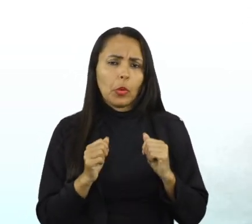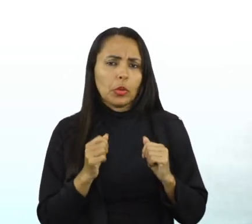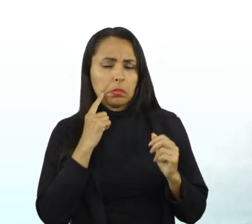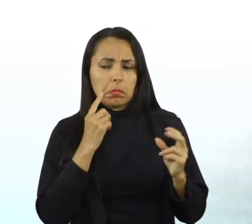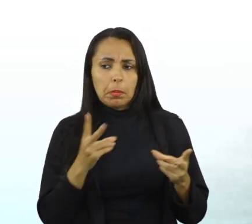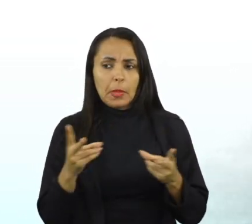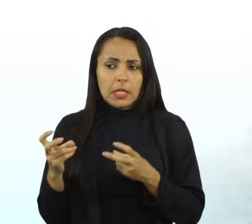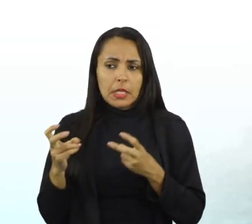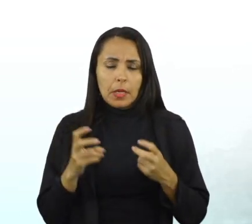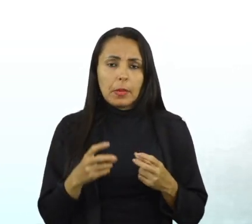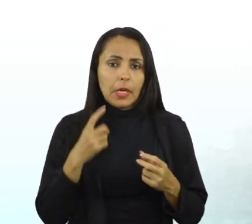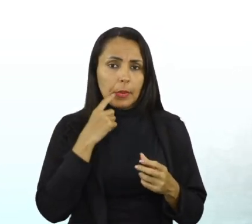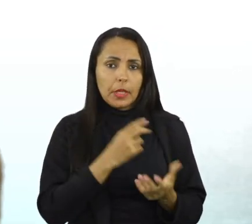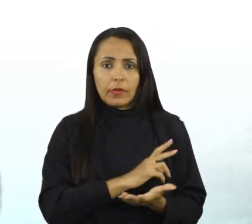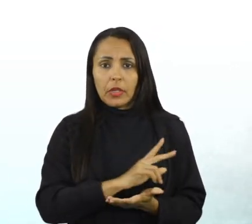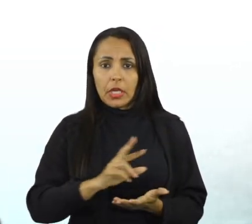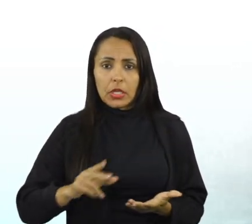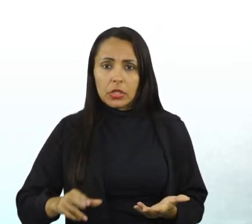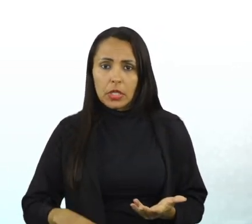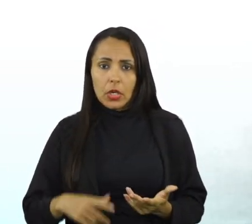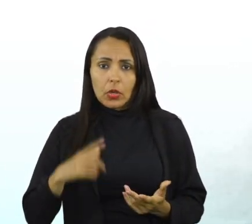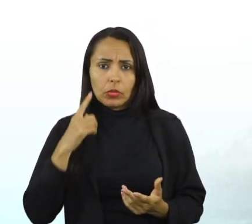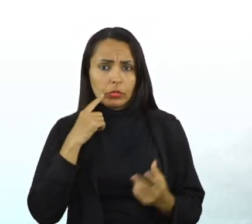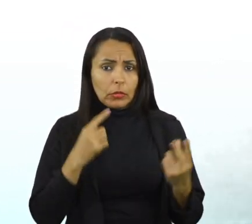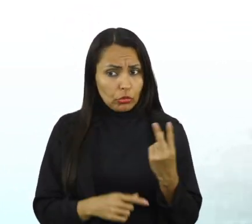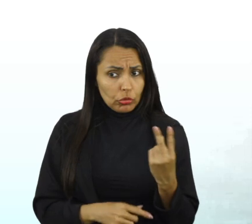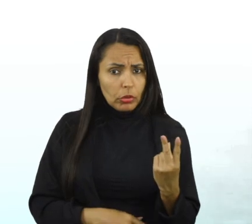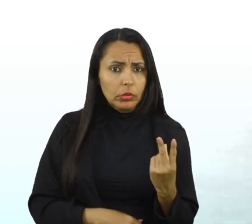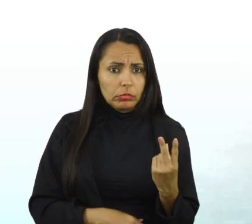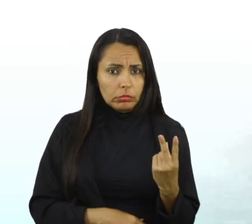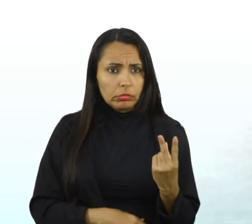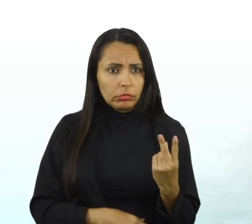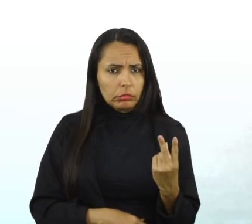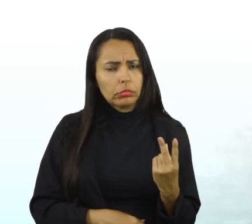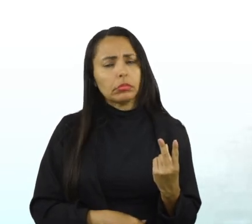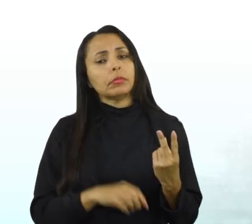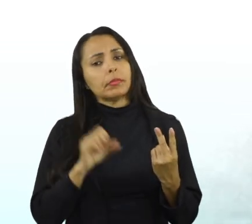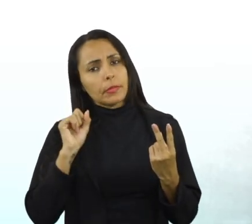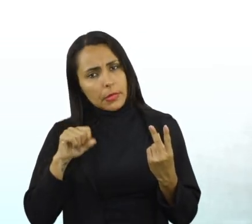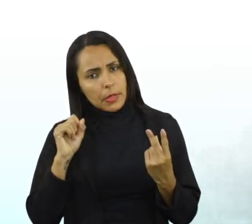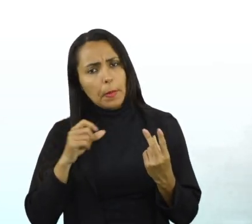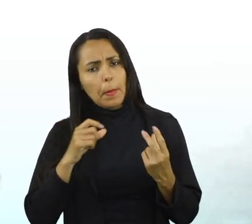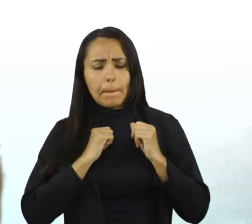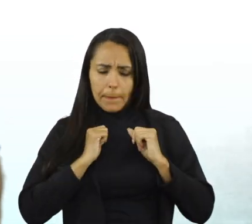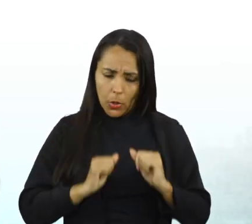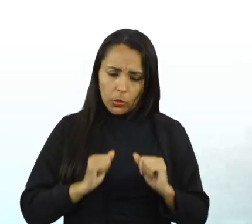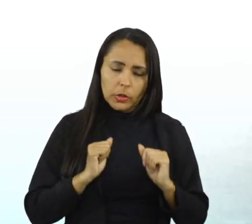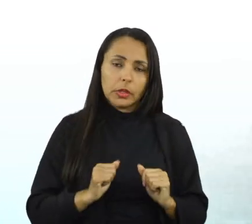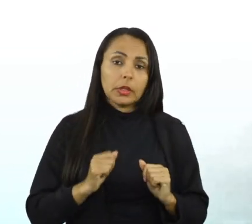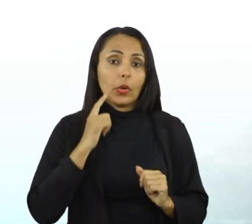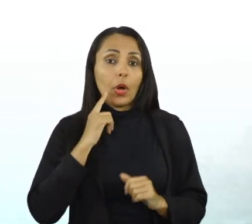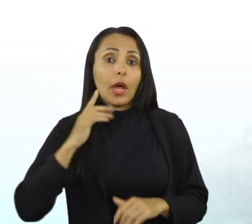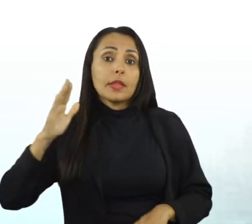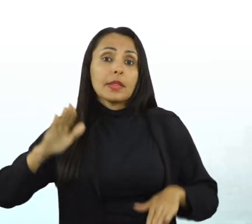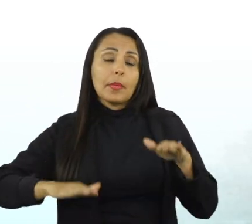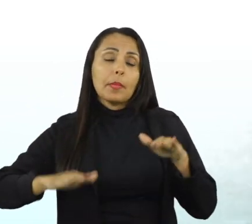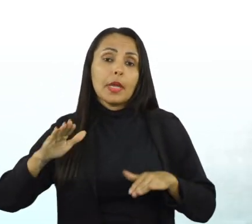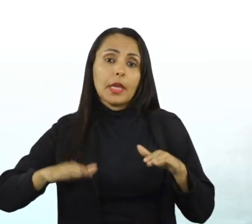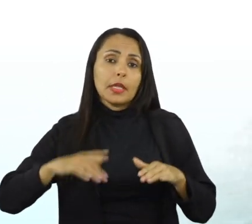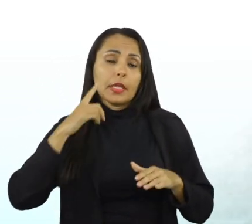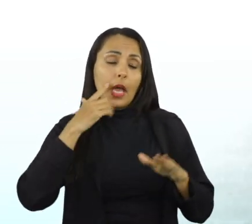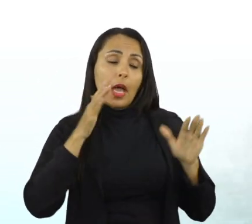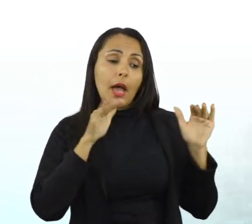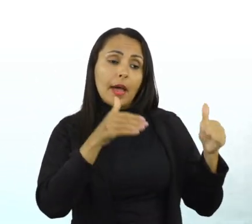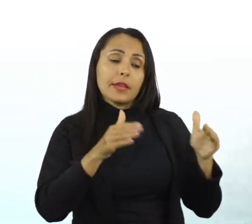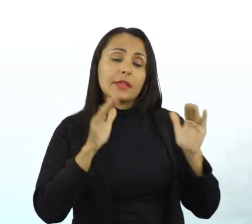gente pode perceber a presença da variação diastrática e diafásica? Claro que pode. Né? Depende da